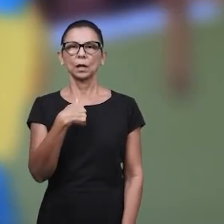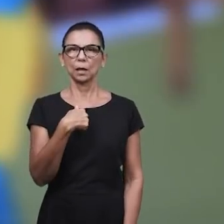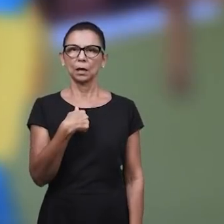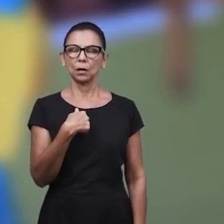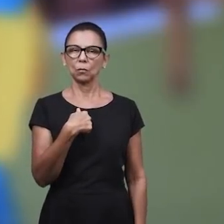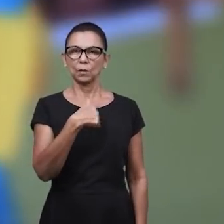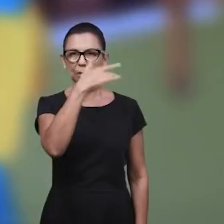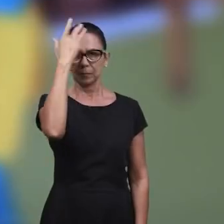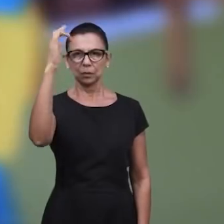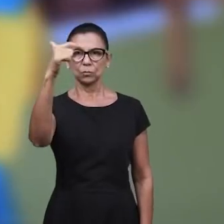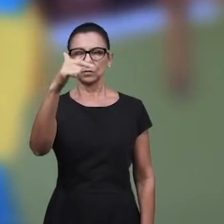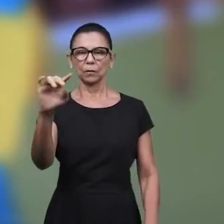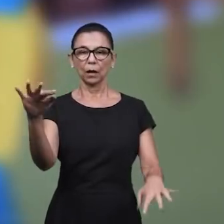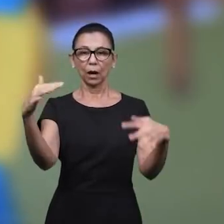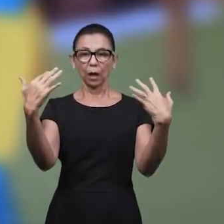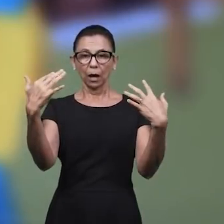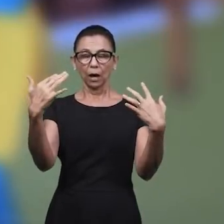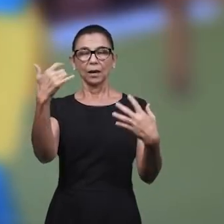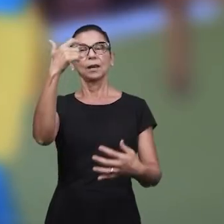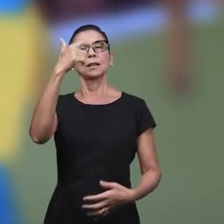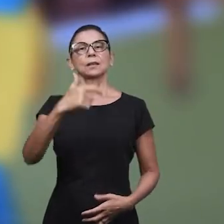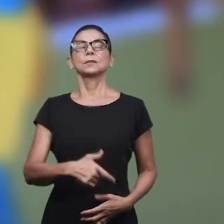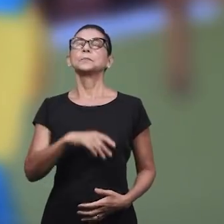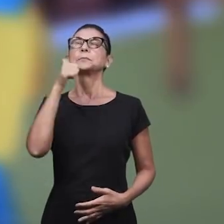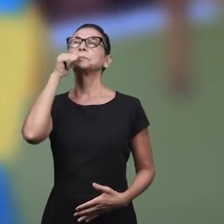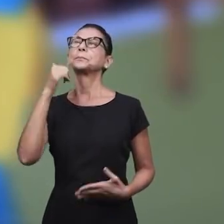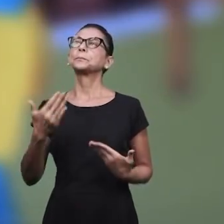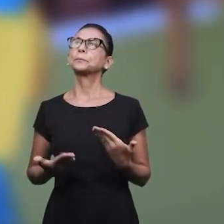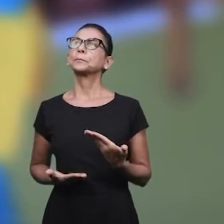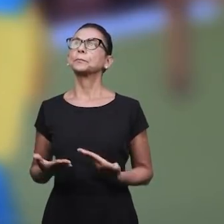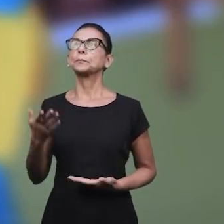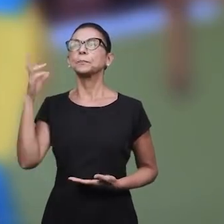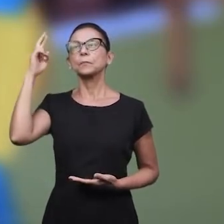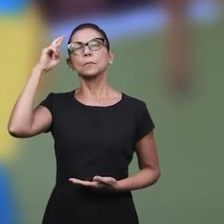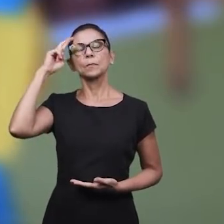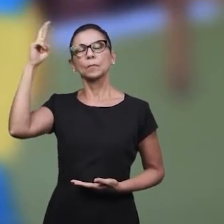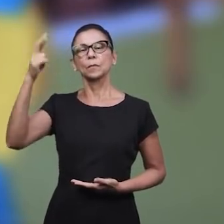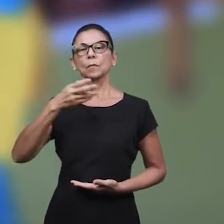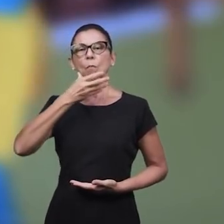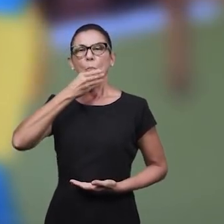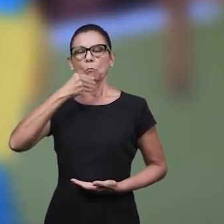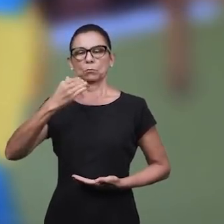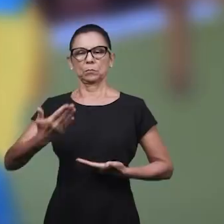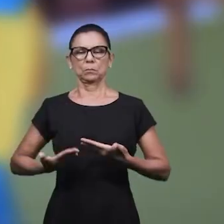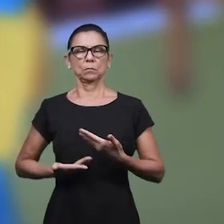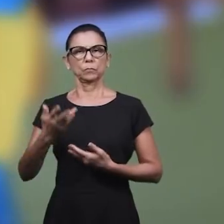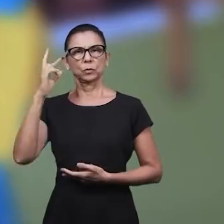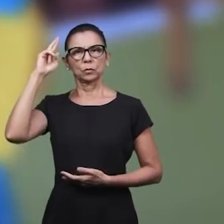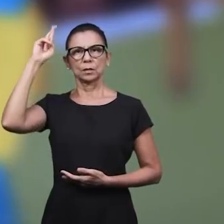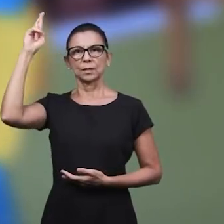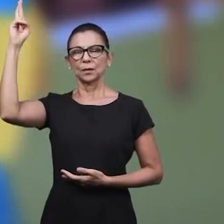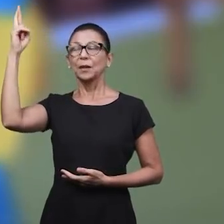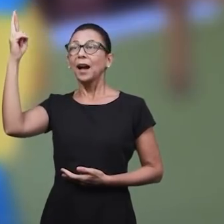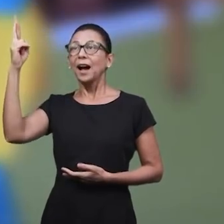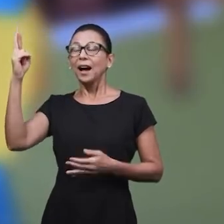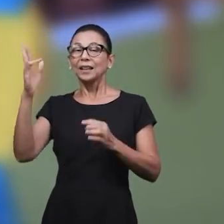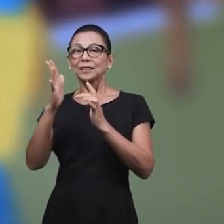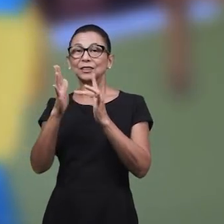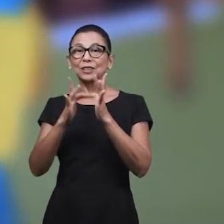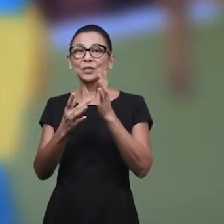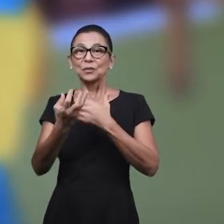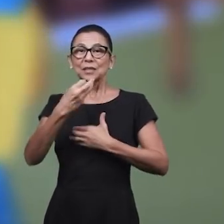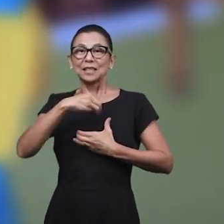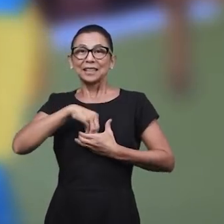sou um servo, uma serva do Senhor, que eu tenho o brilho de Jesus, que eu tenho o